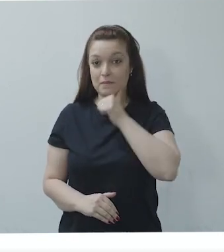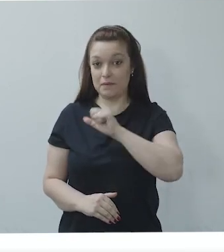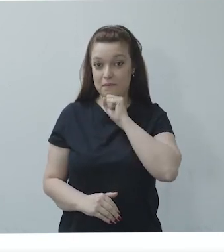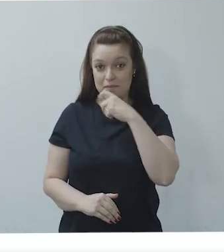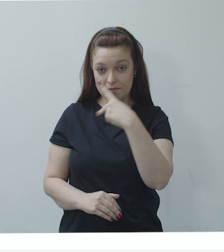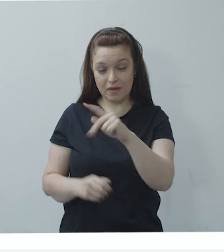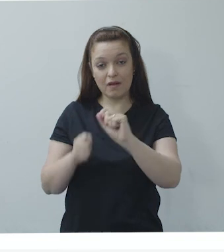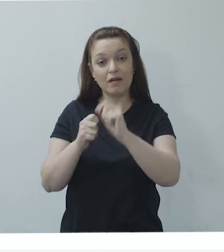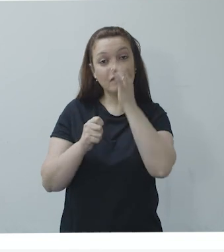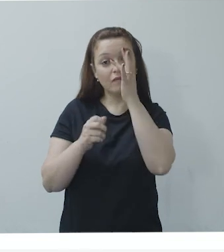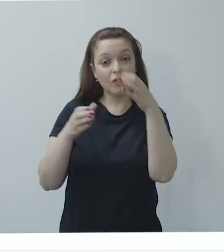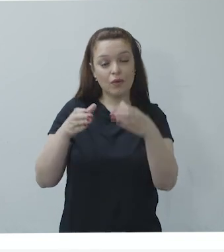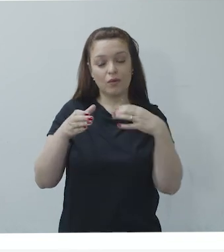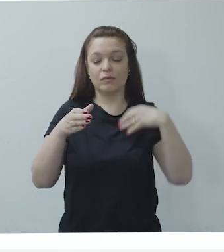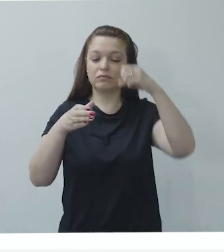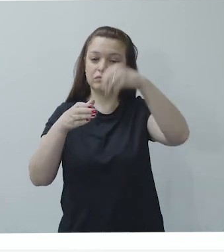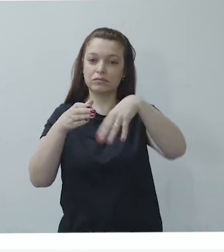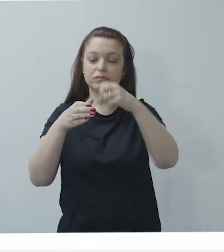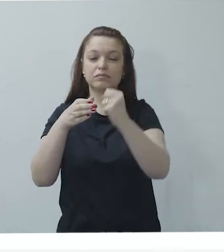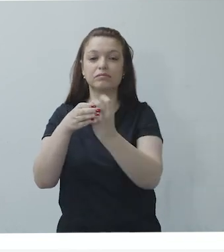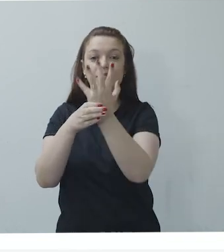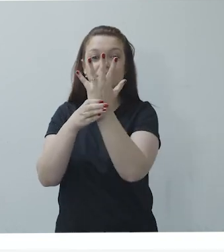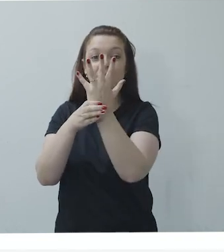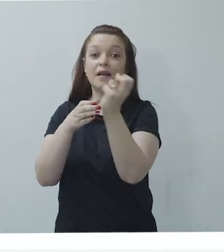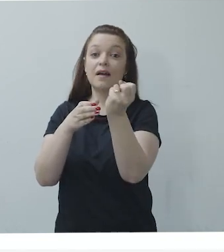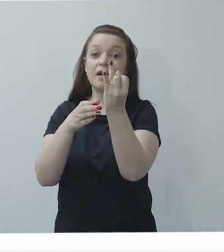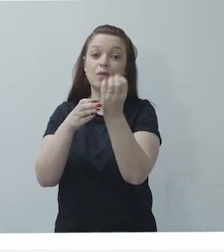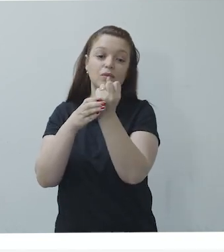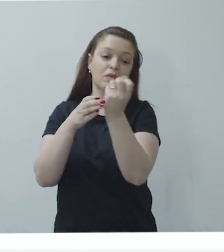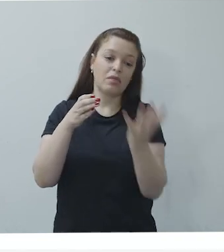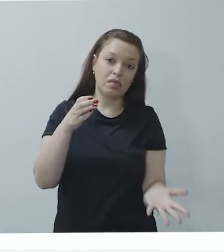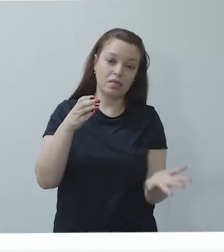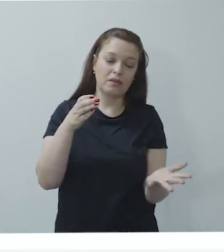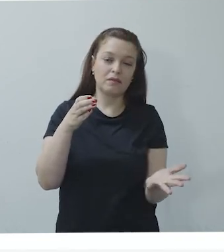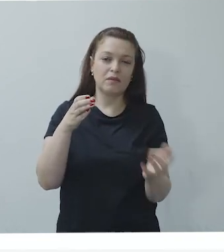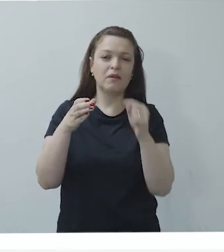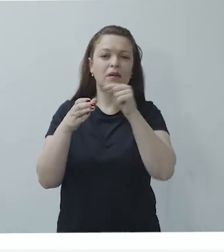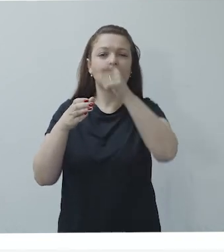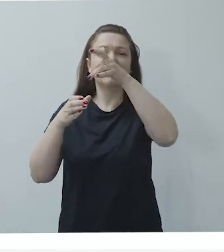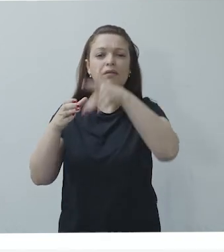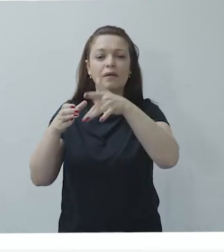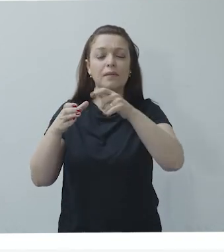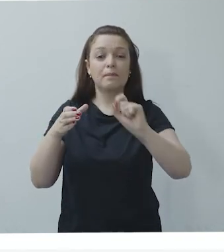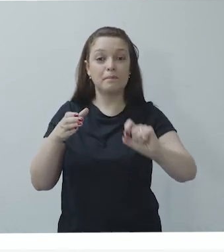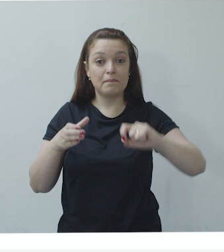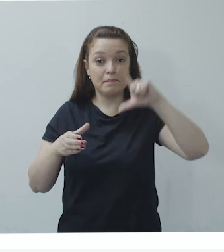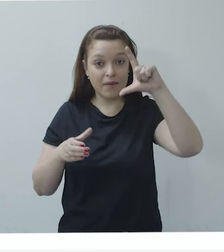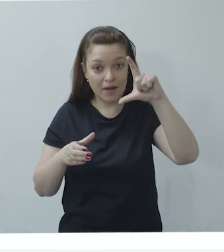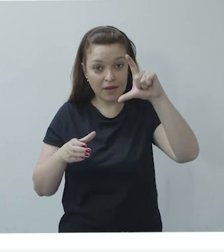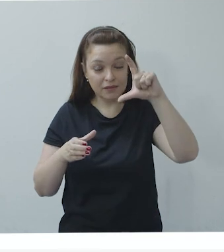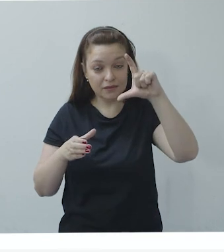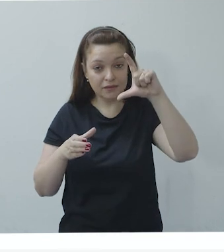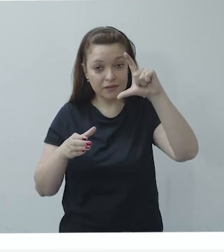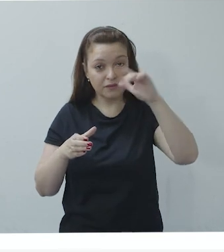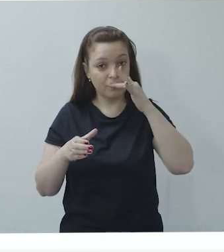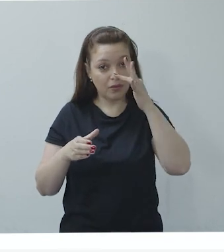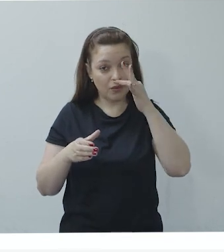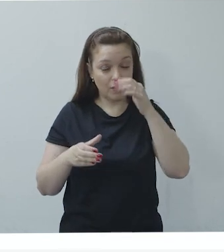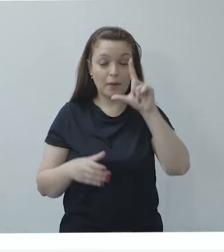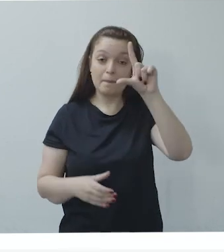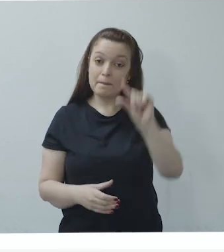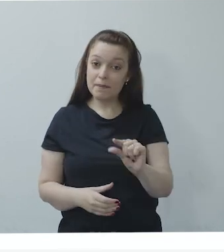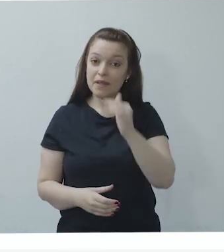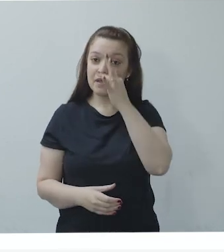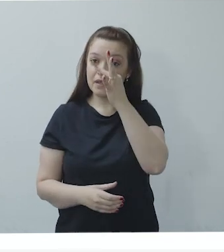colocou flores no vaso. Algumas caíram. Agora tem mais flores que antes, menos flores